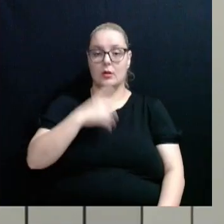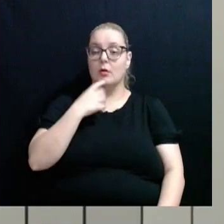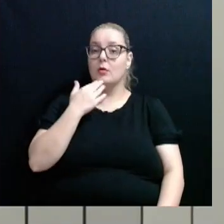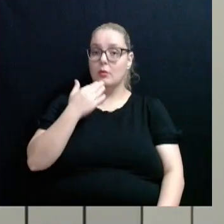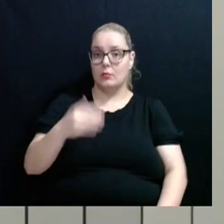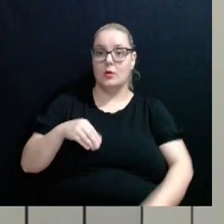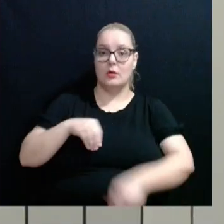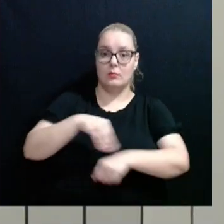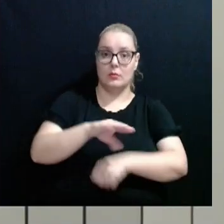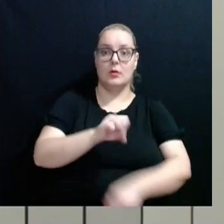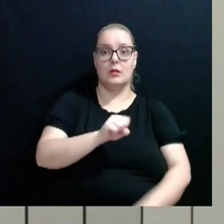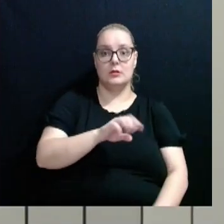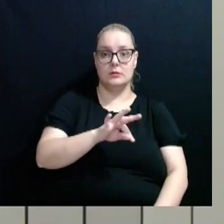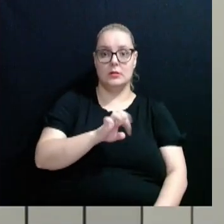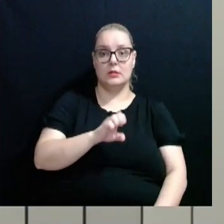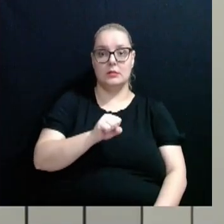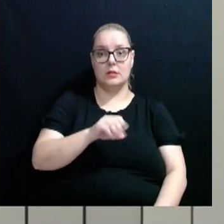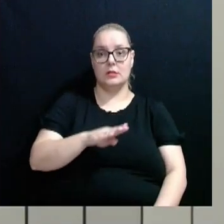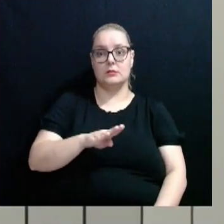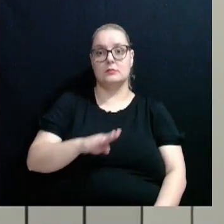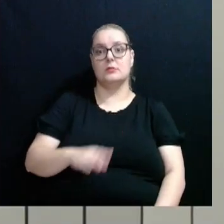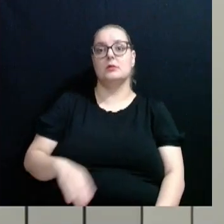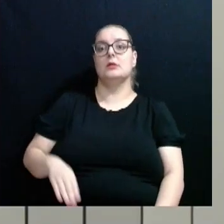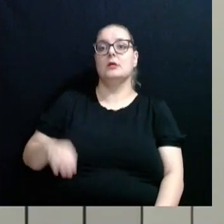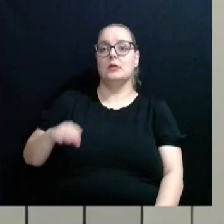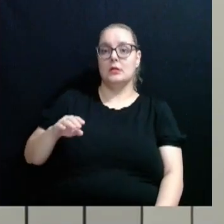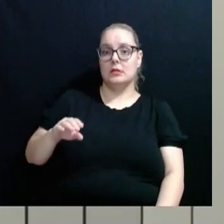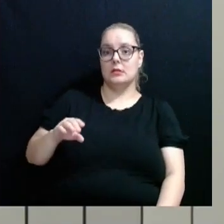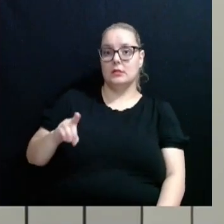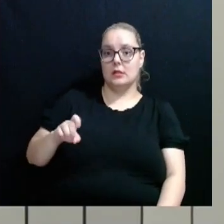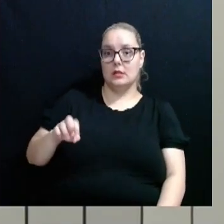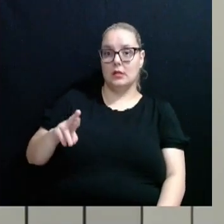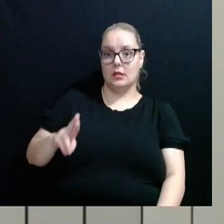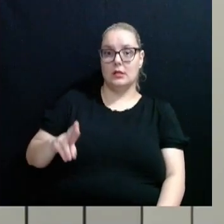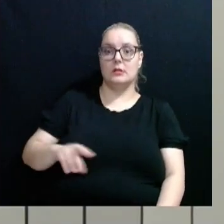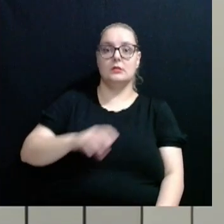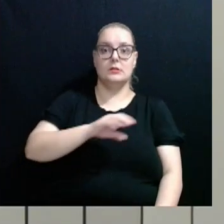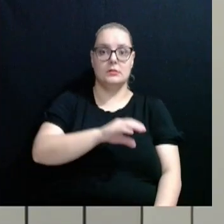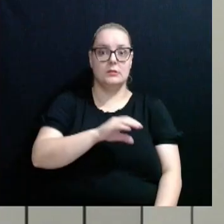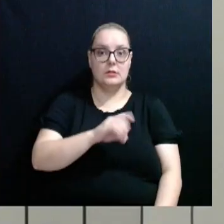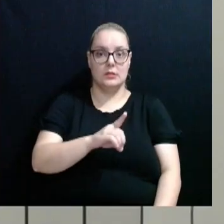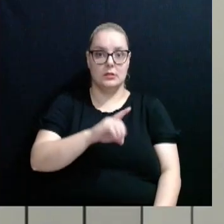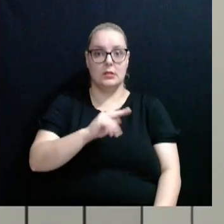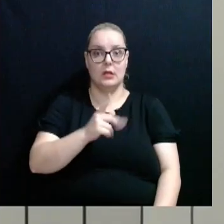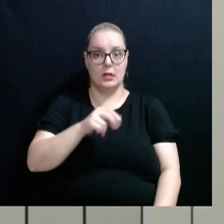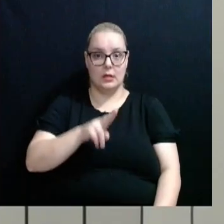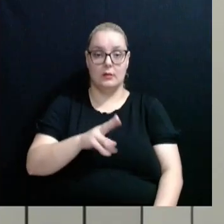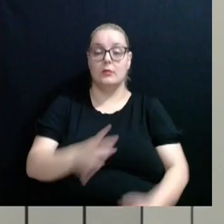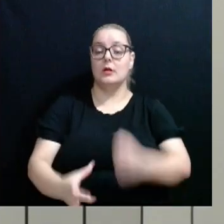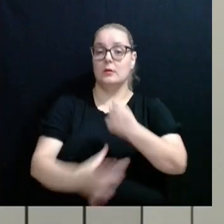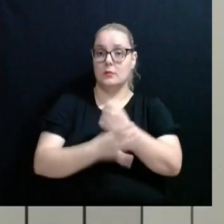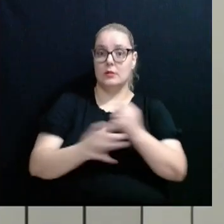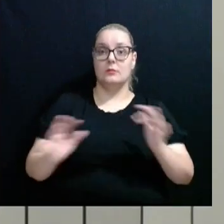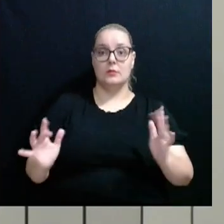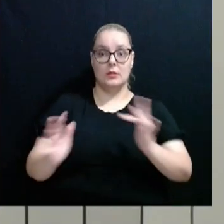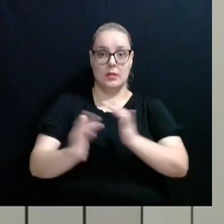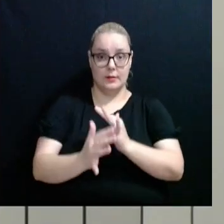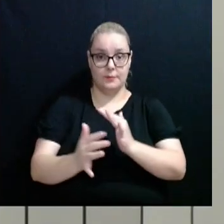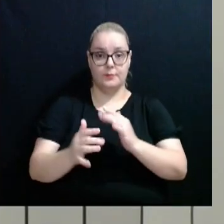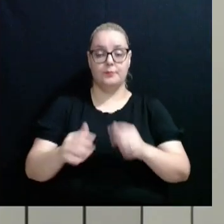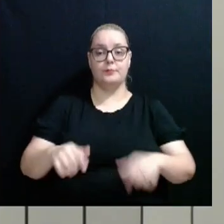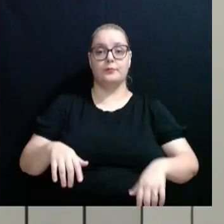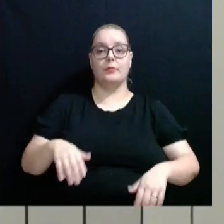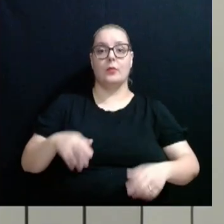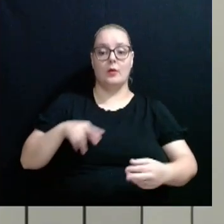CETESB, ao DER e também à CDHU e tem como objetivo garantir a segurança de pedestres na travessia que fica no